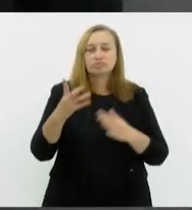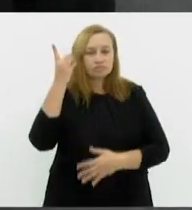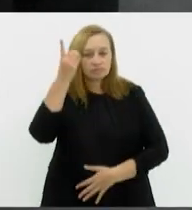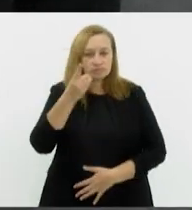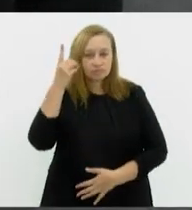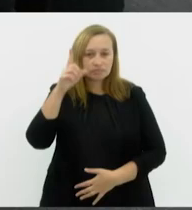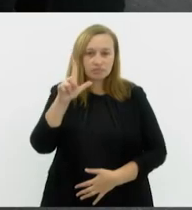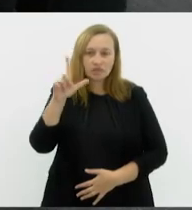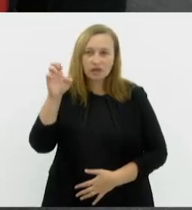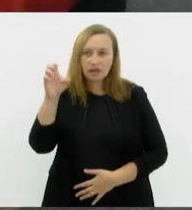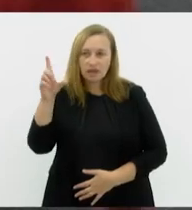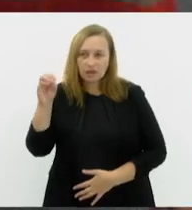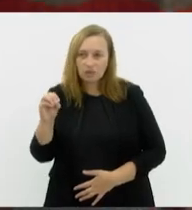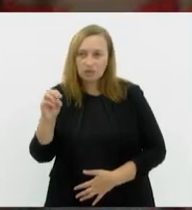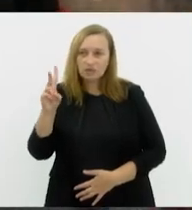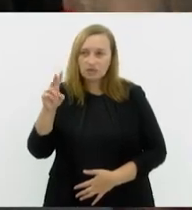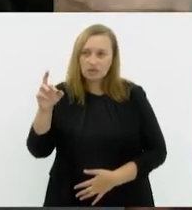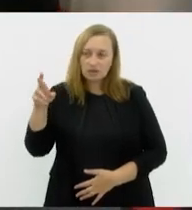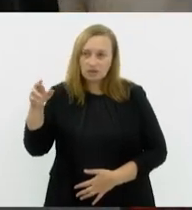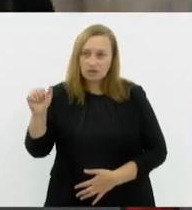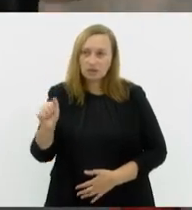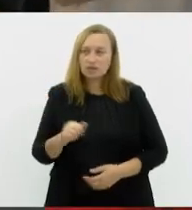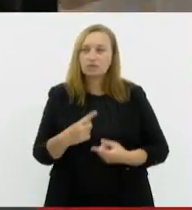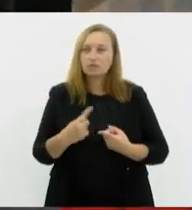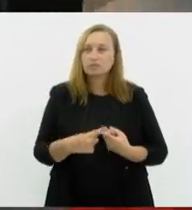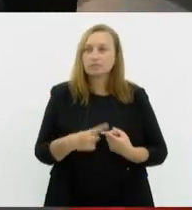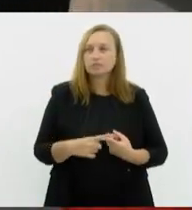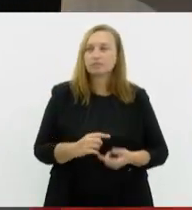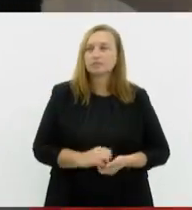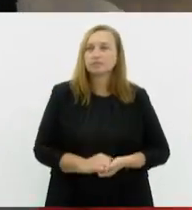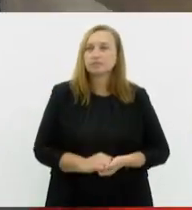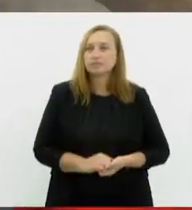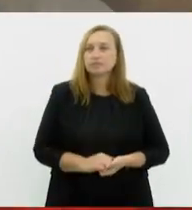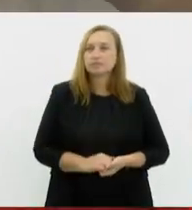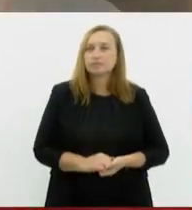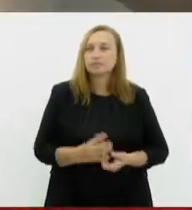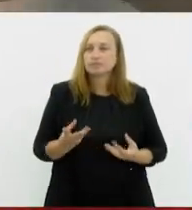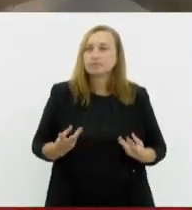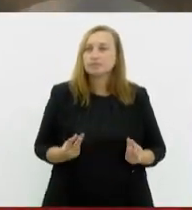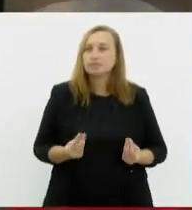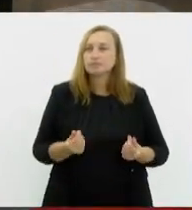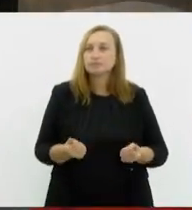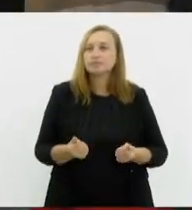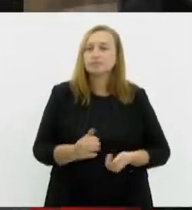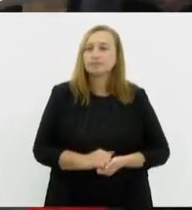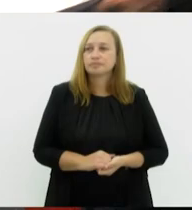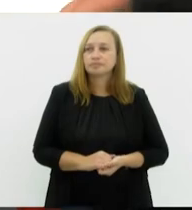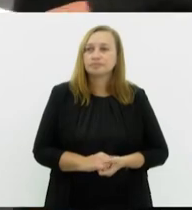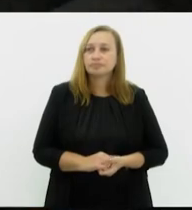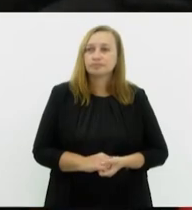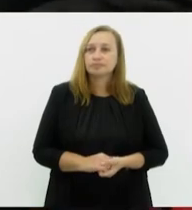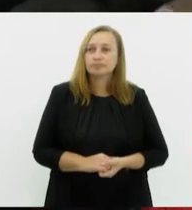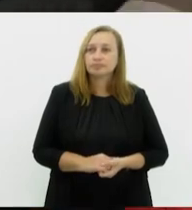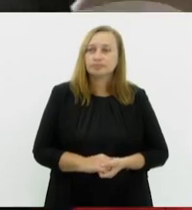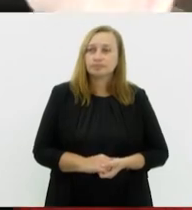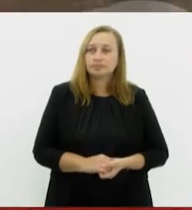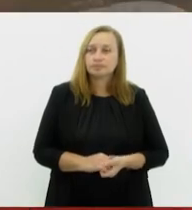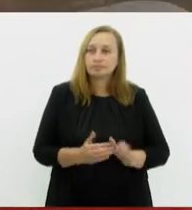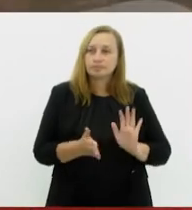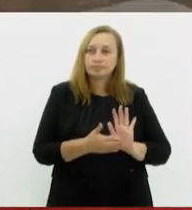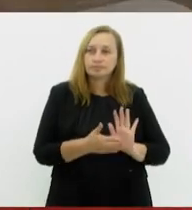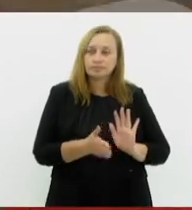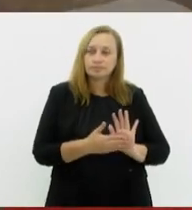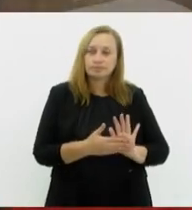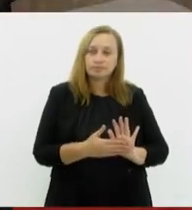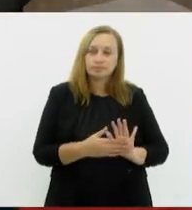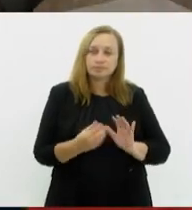deputado Léo Vieira, porque teve a sensibilidade de propor